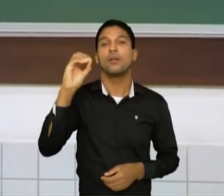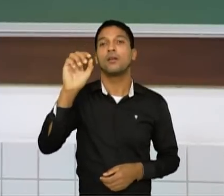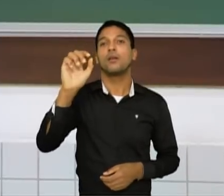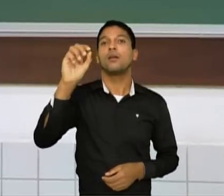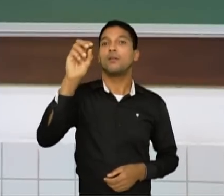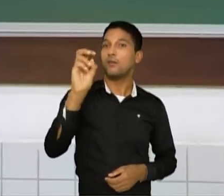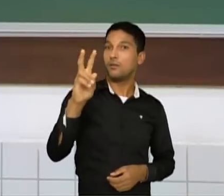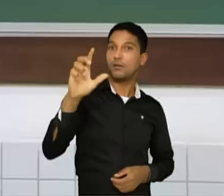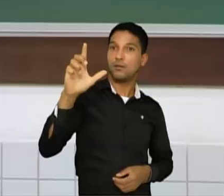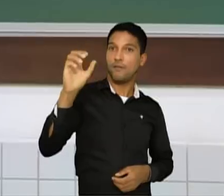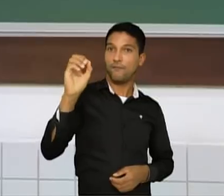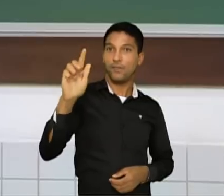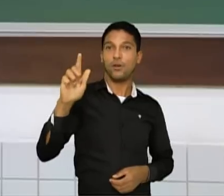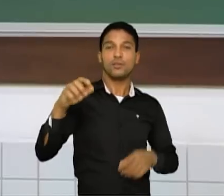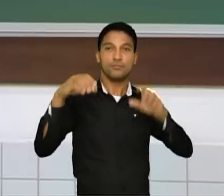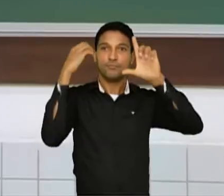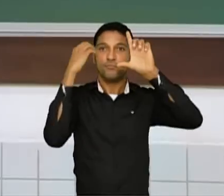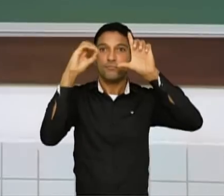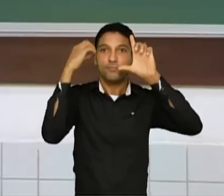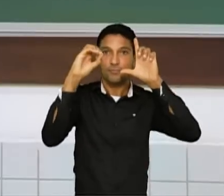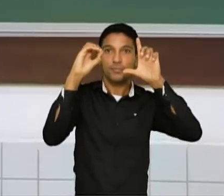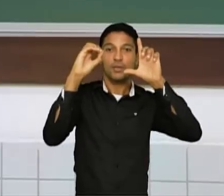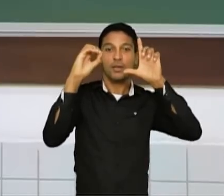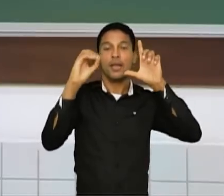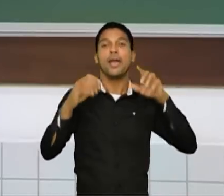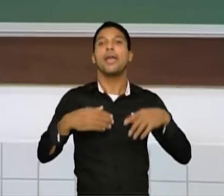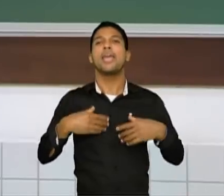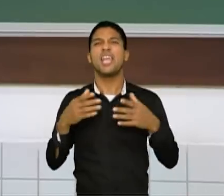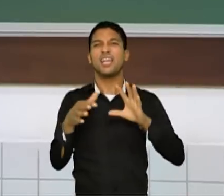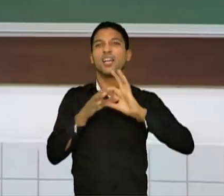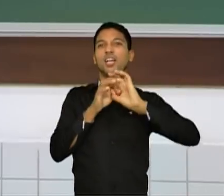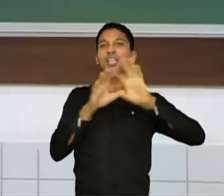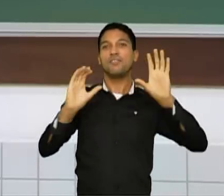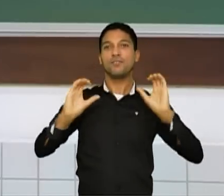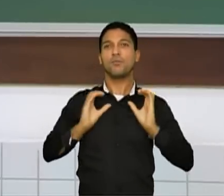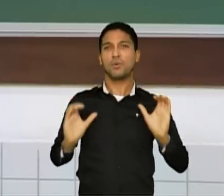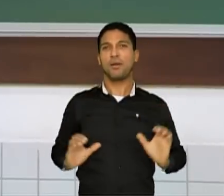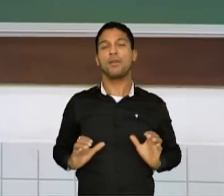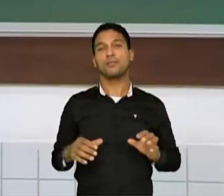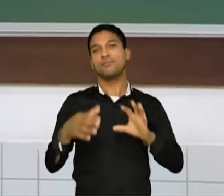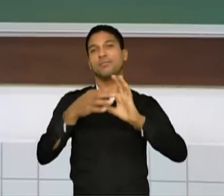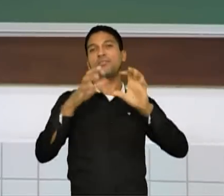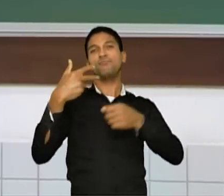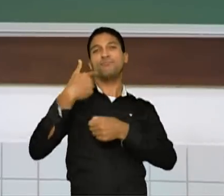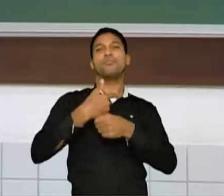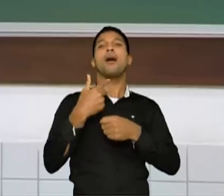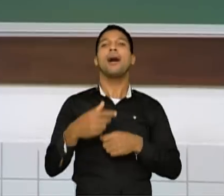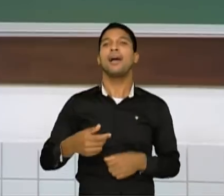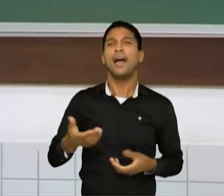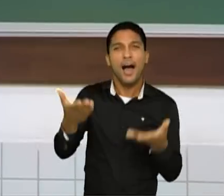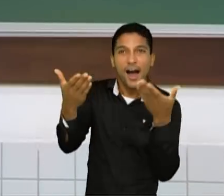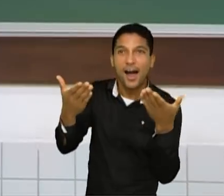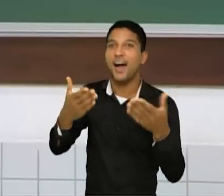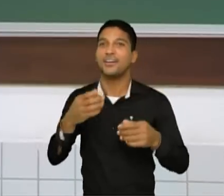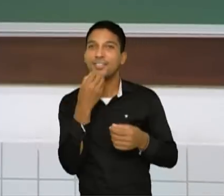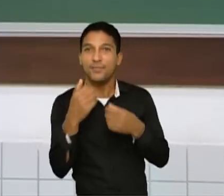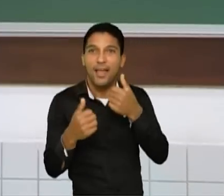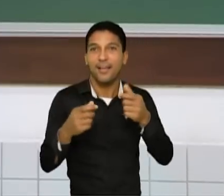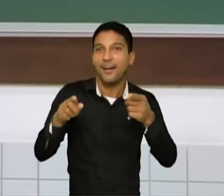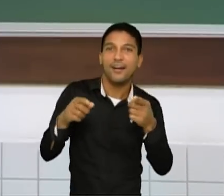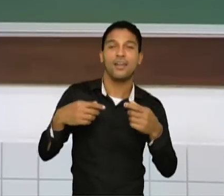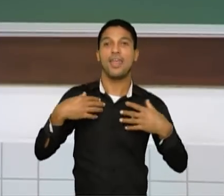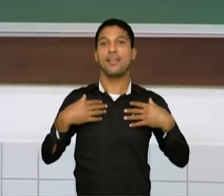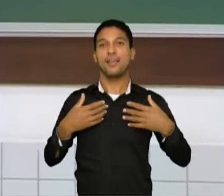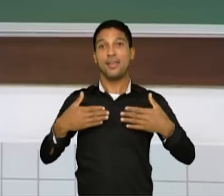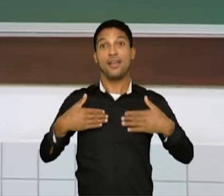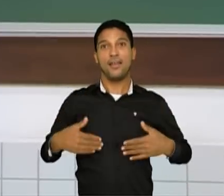uma forma geral, ela tem um comportamento bem espontâneo, bem informal, né? Ela tenta cativar a atenção dos seguidores dela, das pessoas que